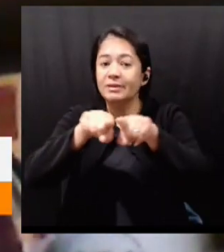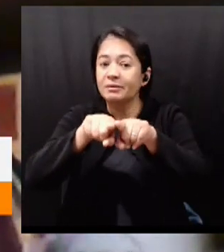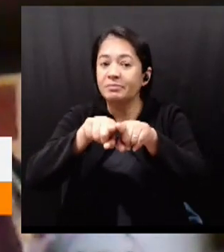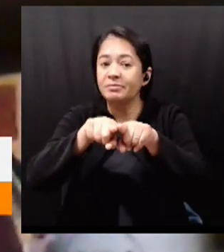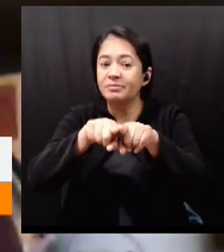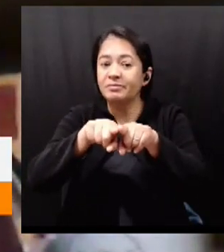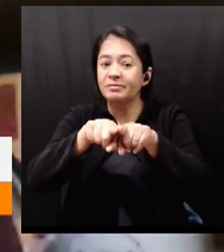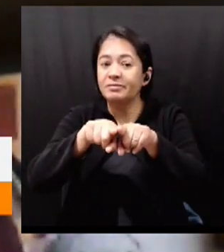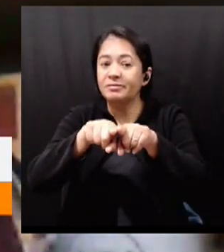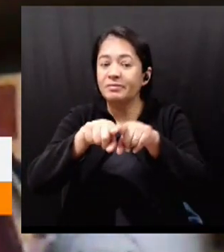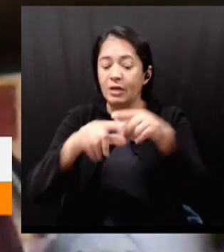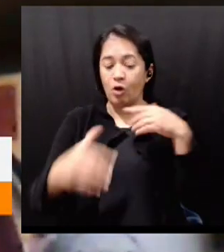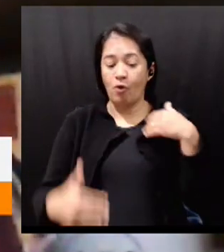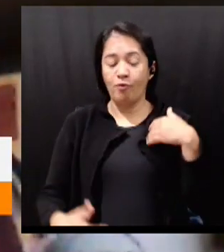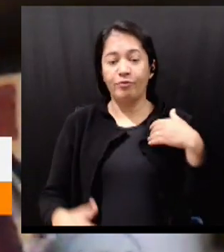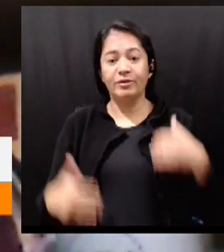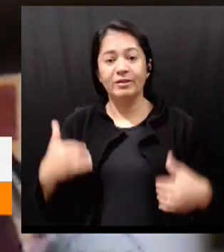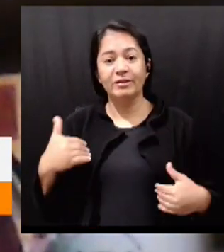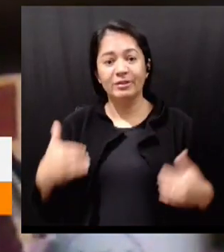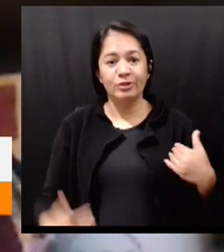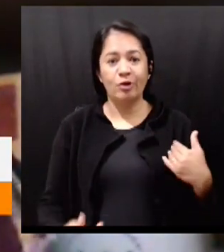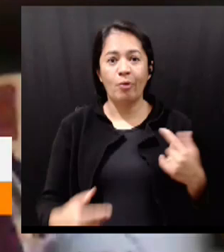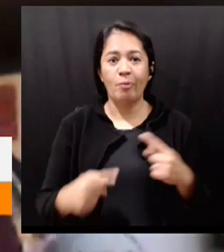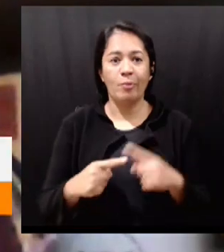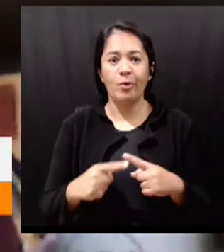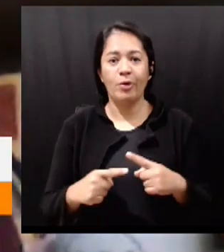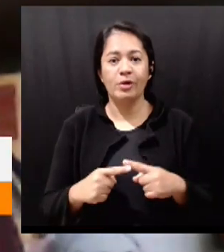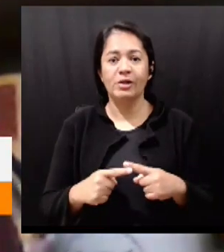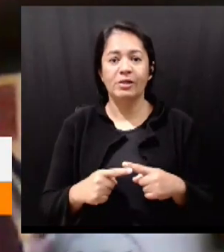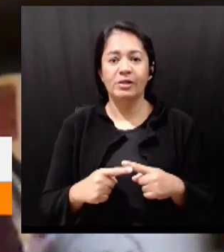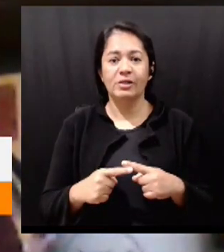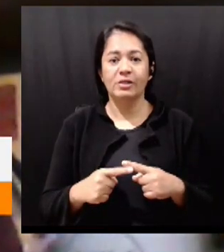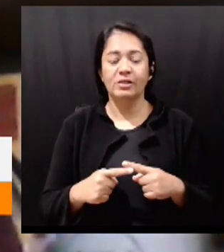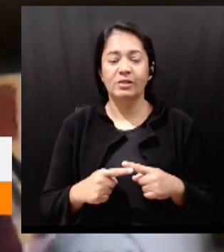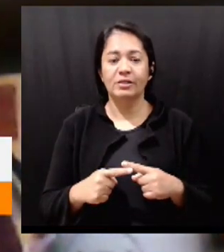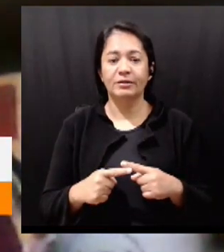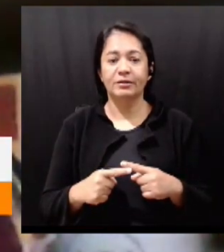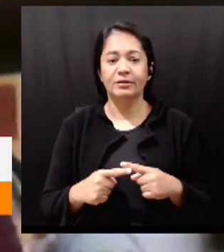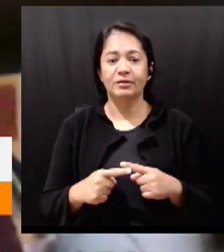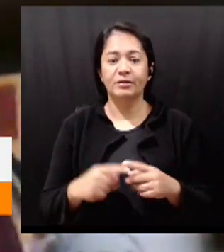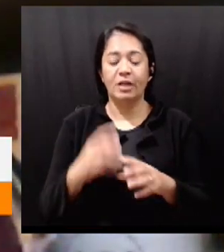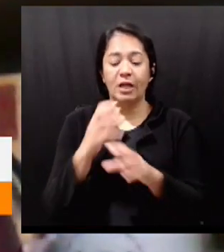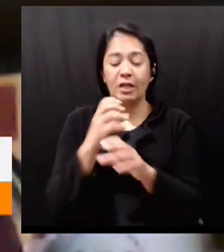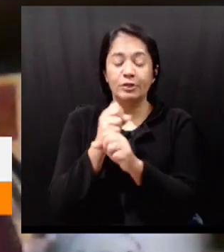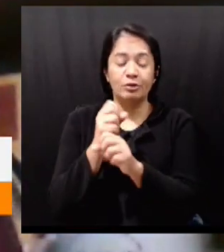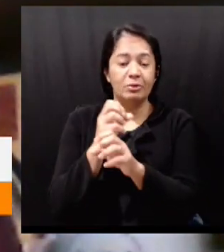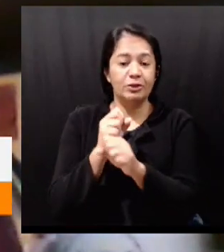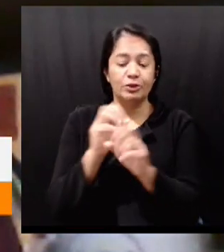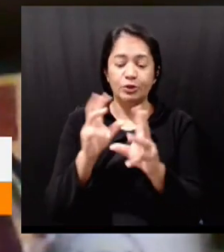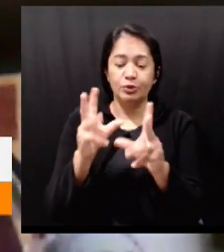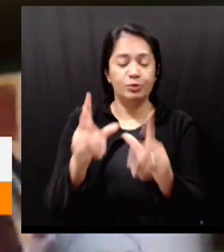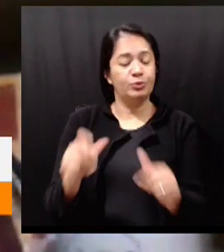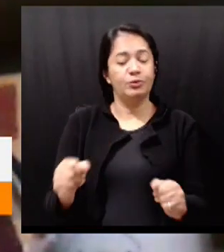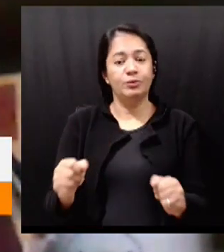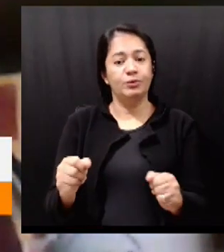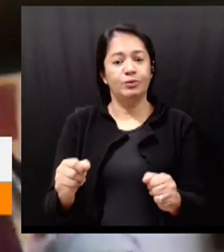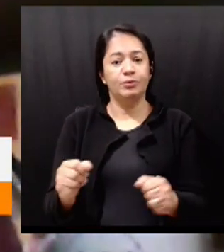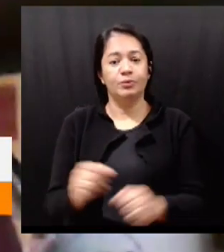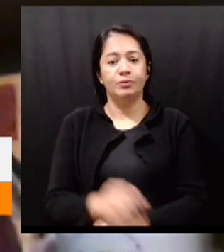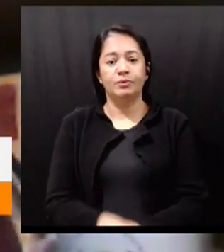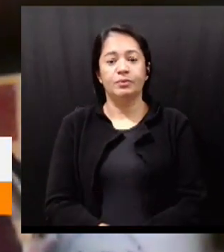física, porque ela, na verdade, somatiza, né? A gente sabe que